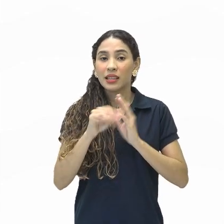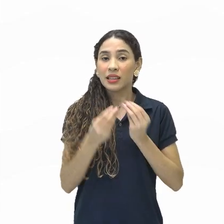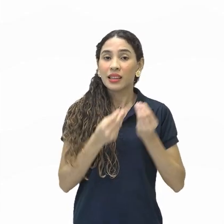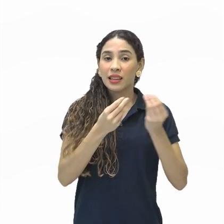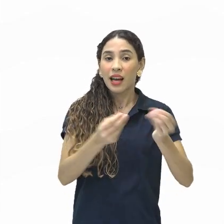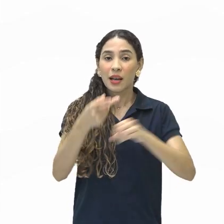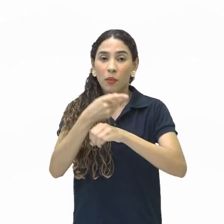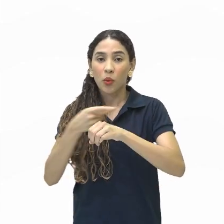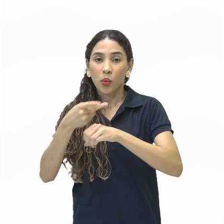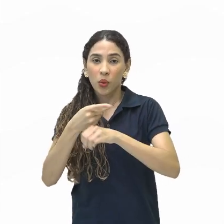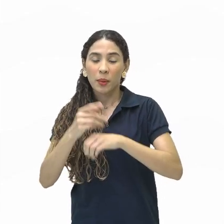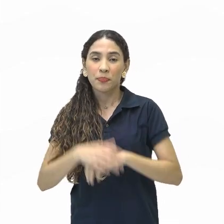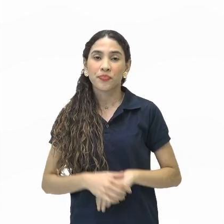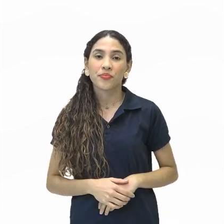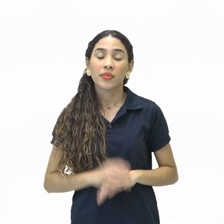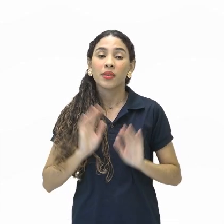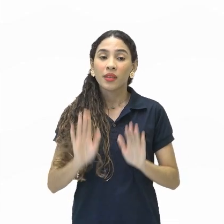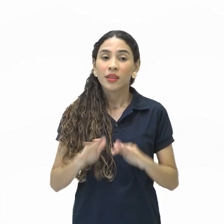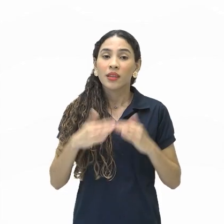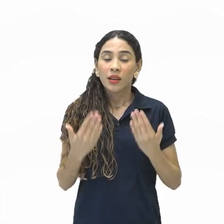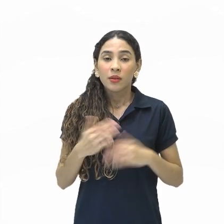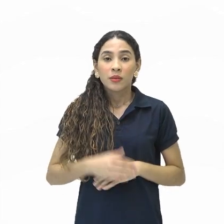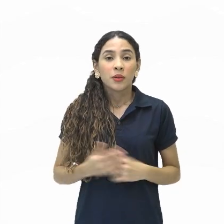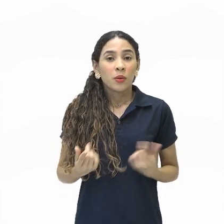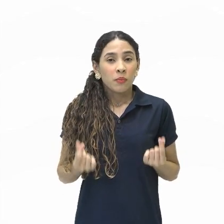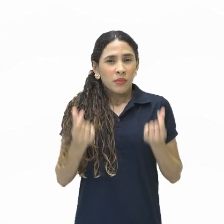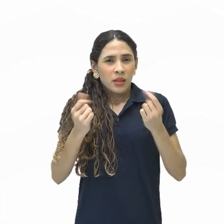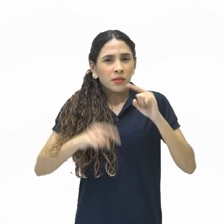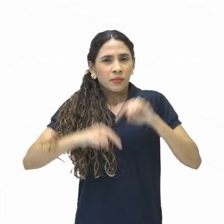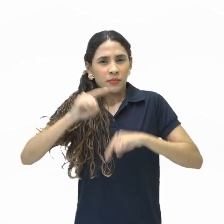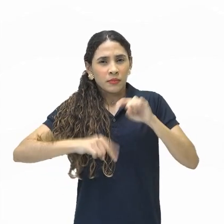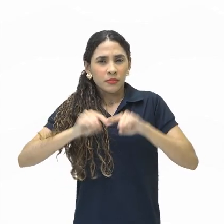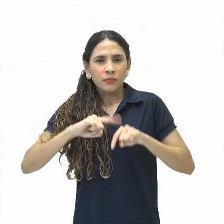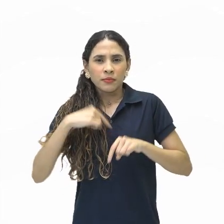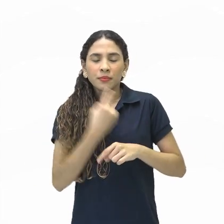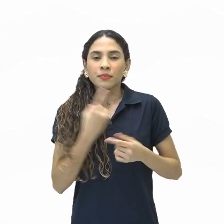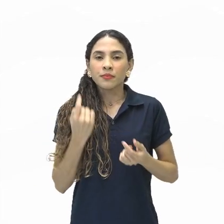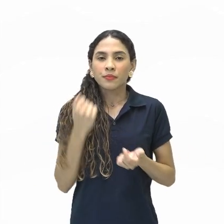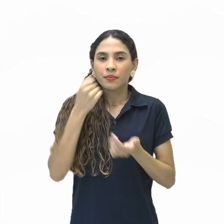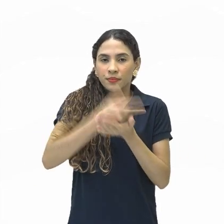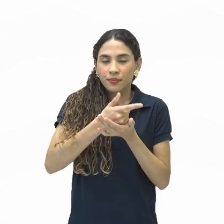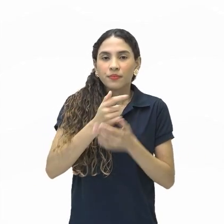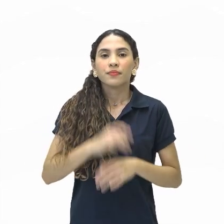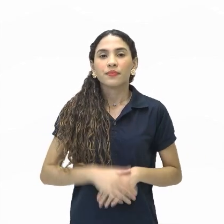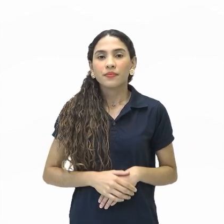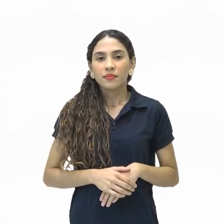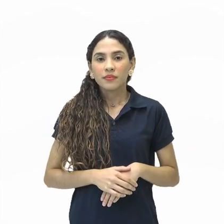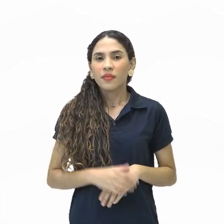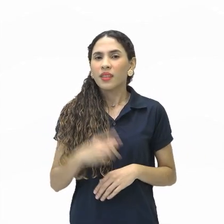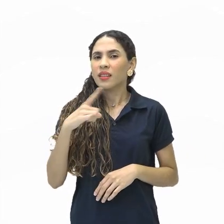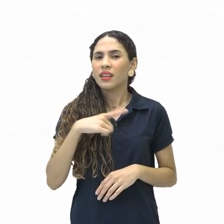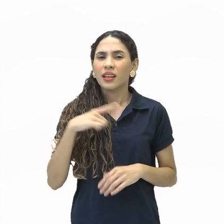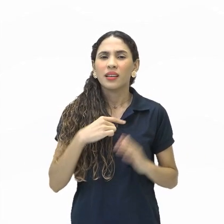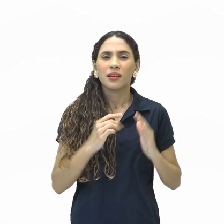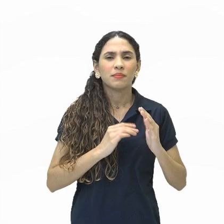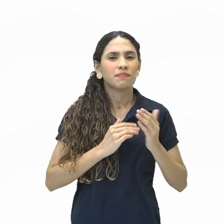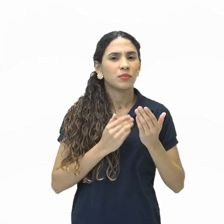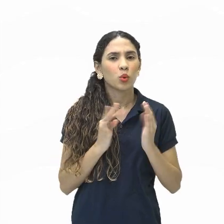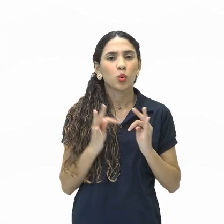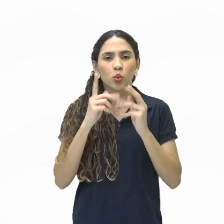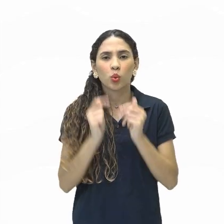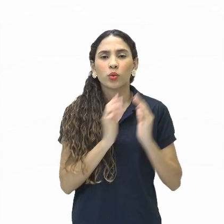procura. Então, o preço dos produtos que nós compramos, ele passa por todo um